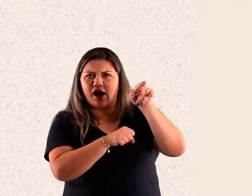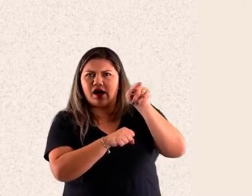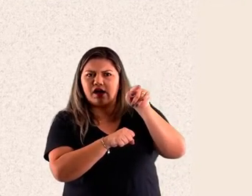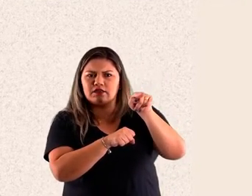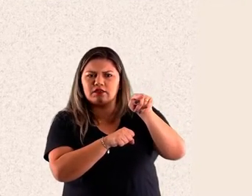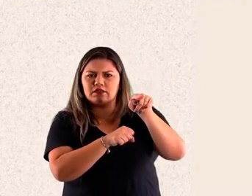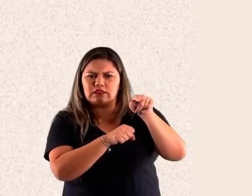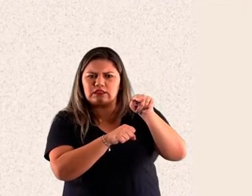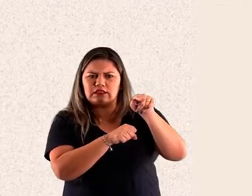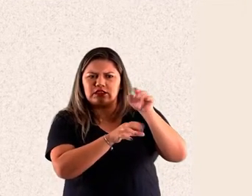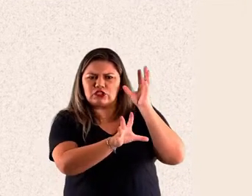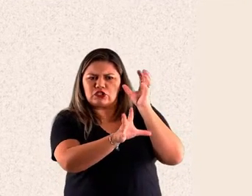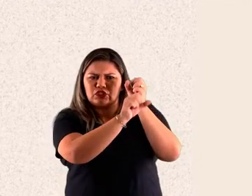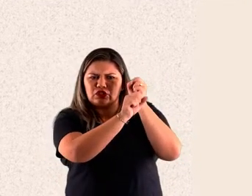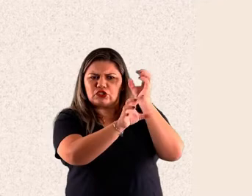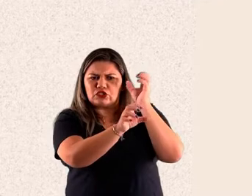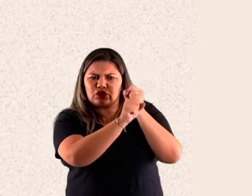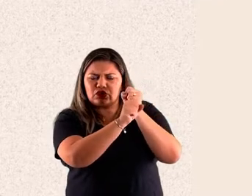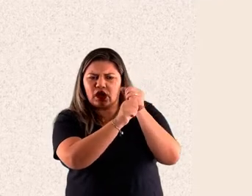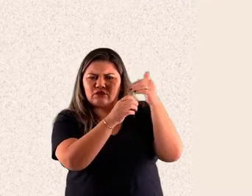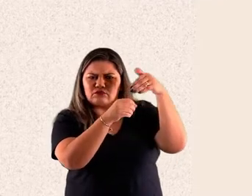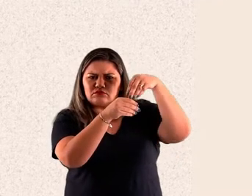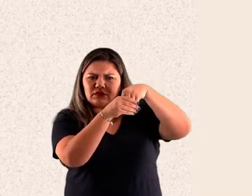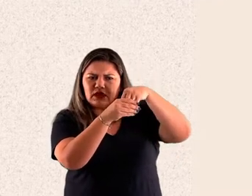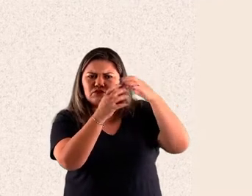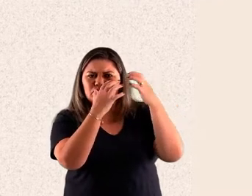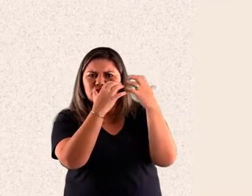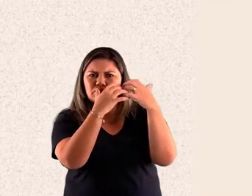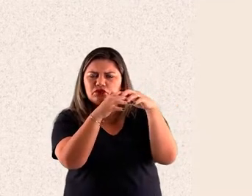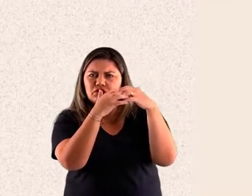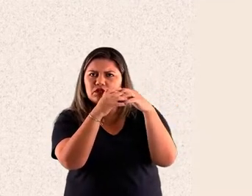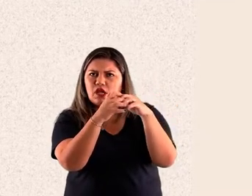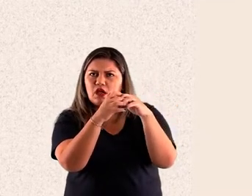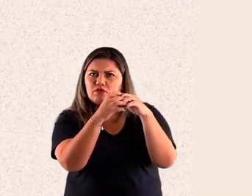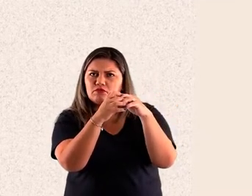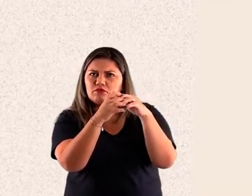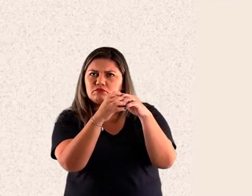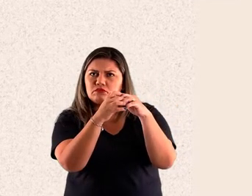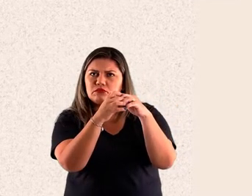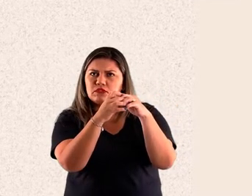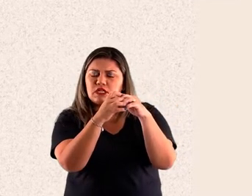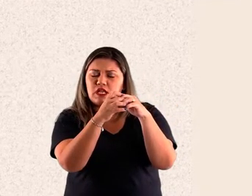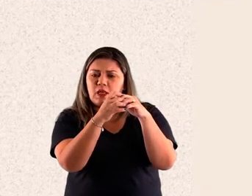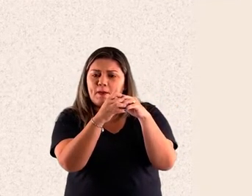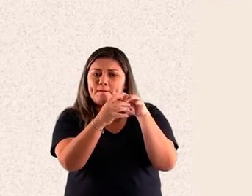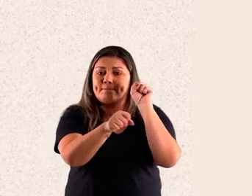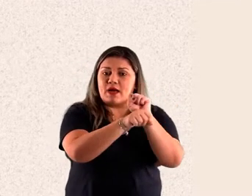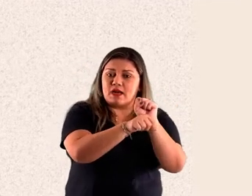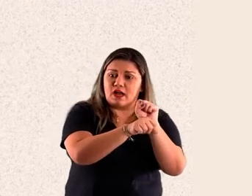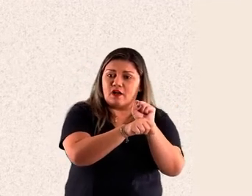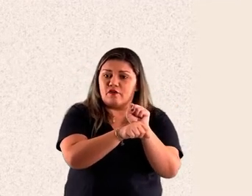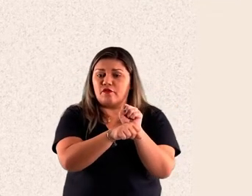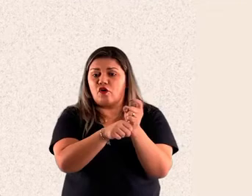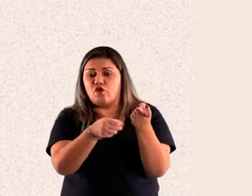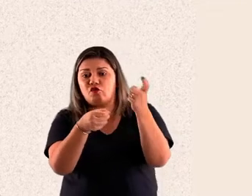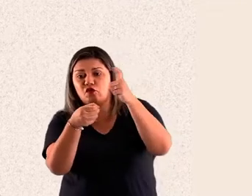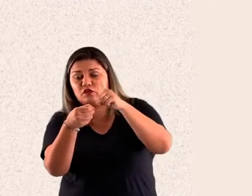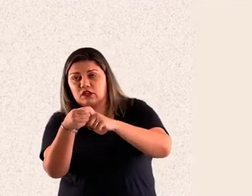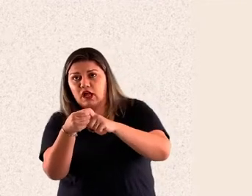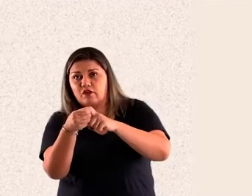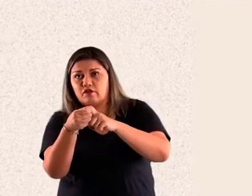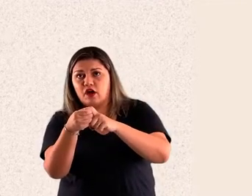Network BR de modo padrão a rede de modo o padrão era ativada nos